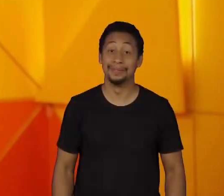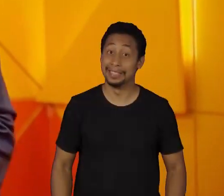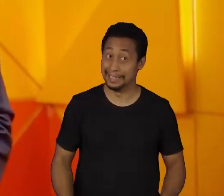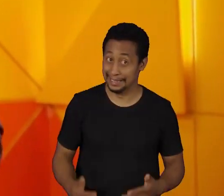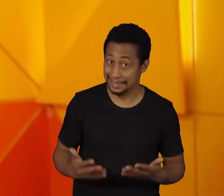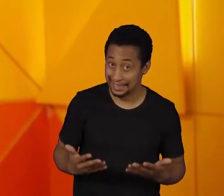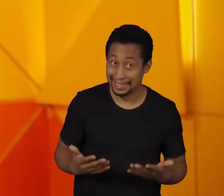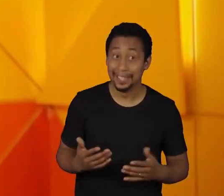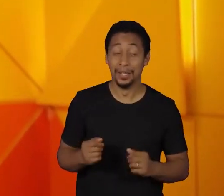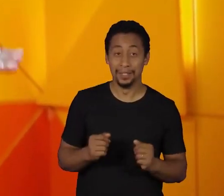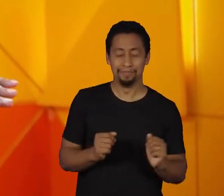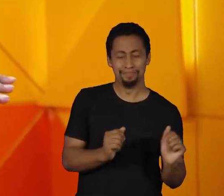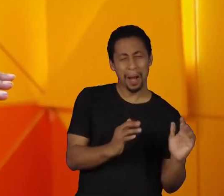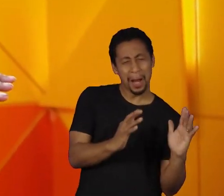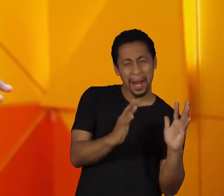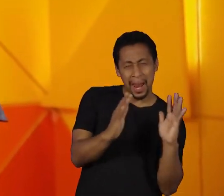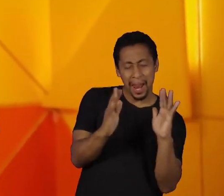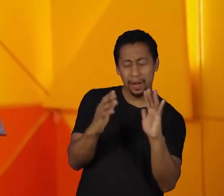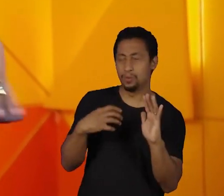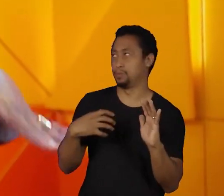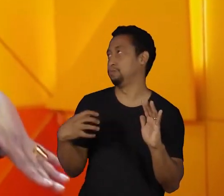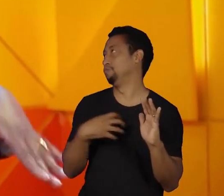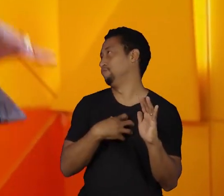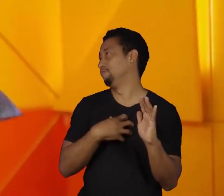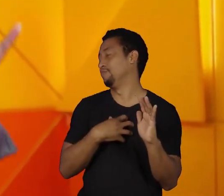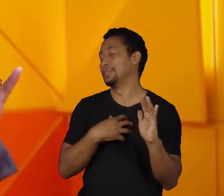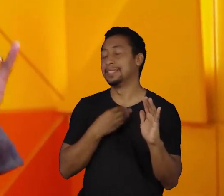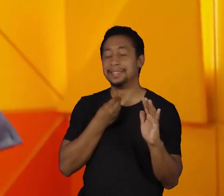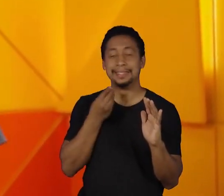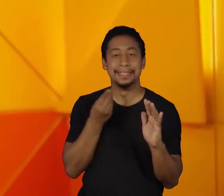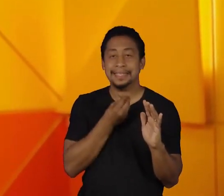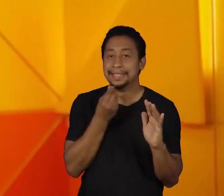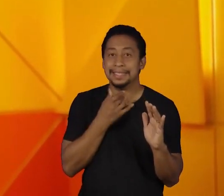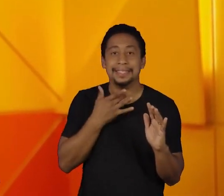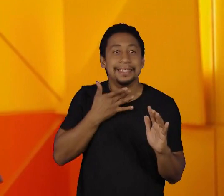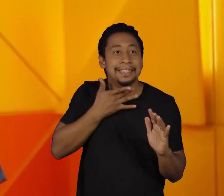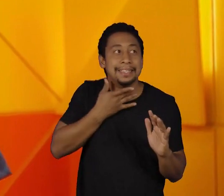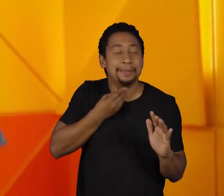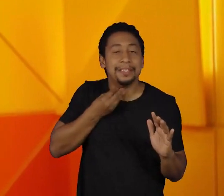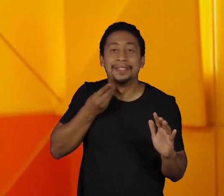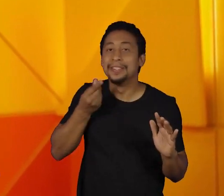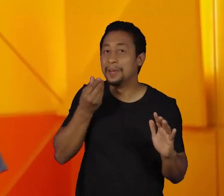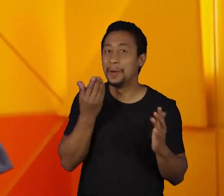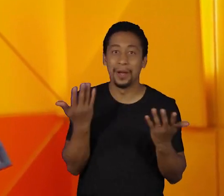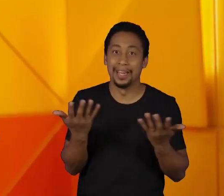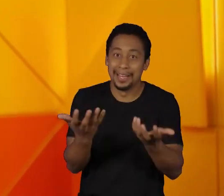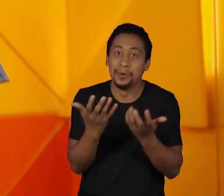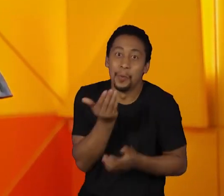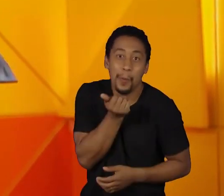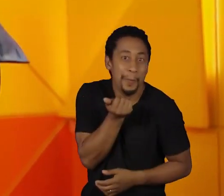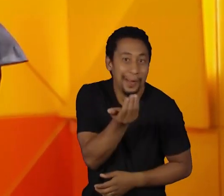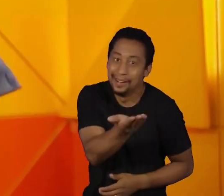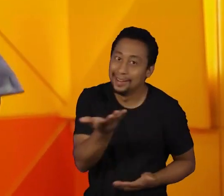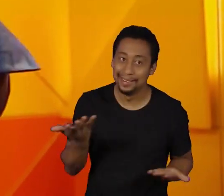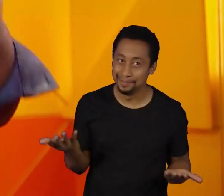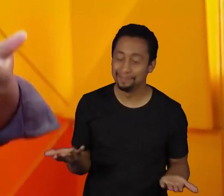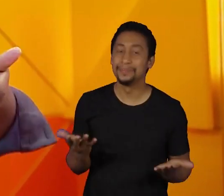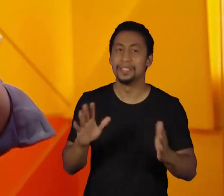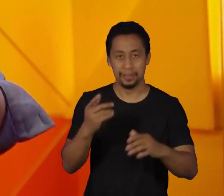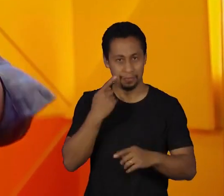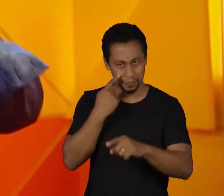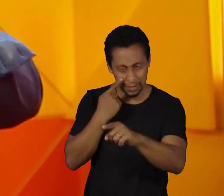Gente, esse VT já me deixa... O programa já começou me deixando com muita água na boca. Começamos assim. Dani,